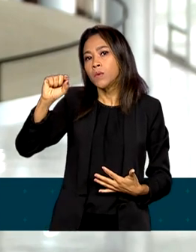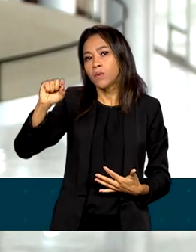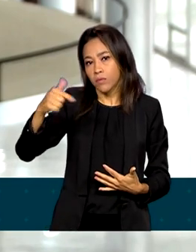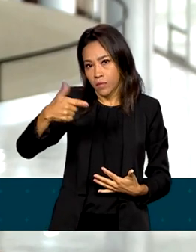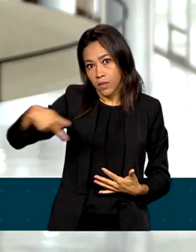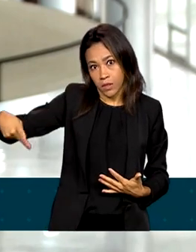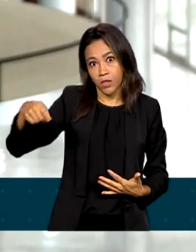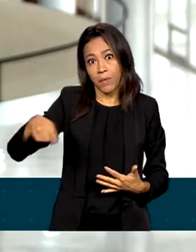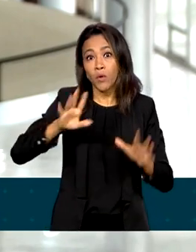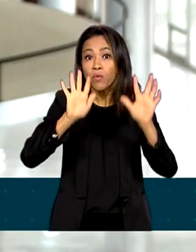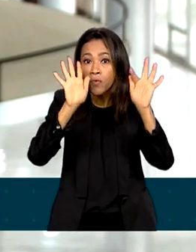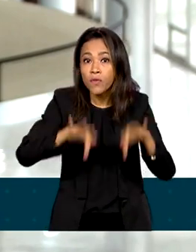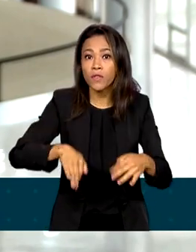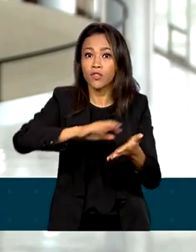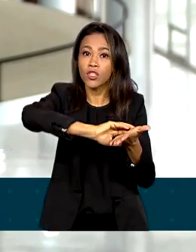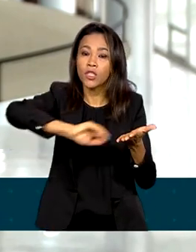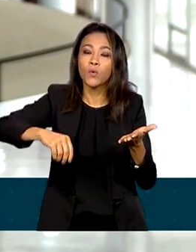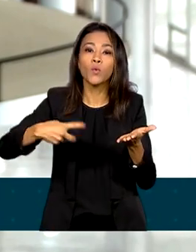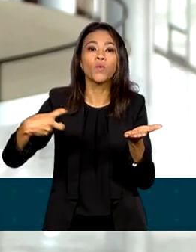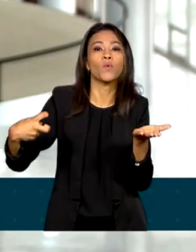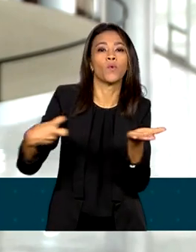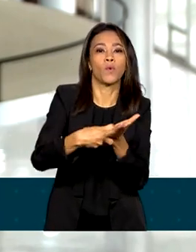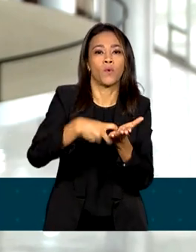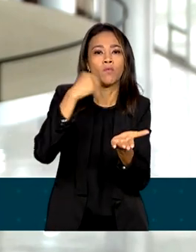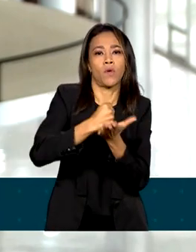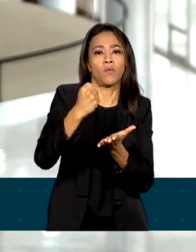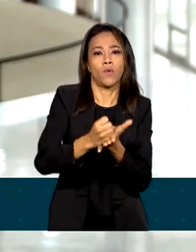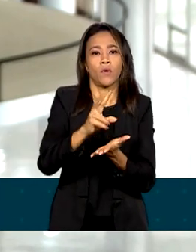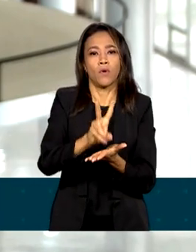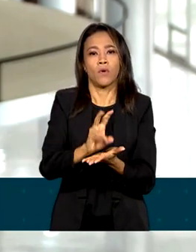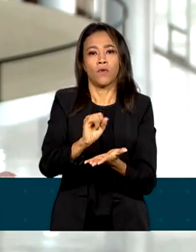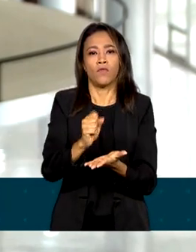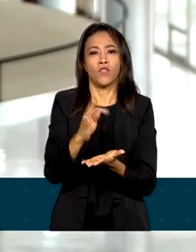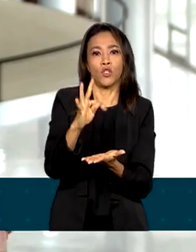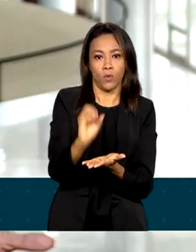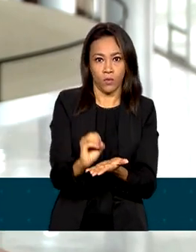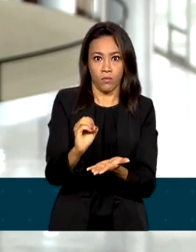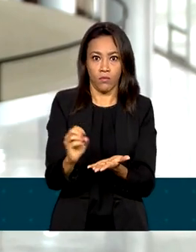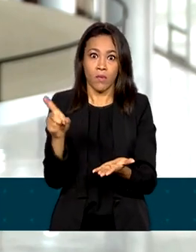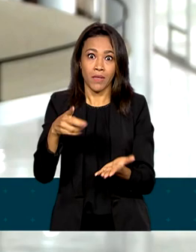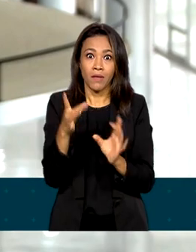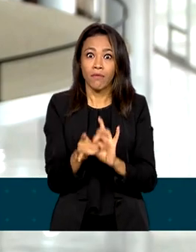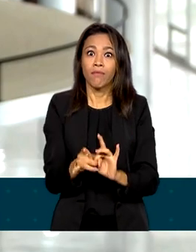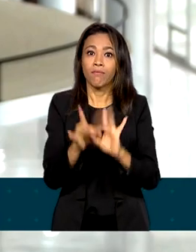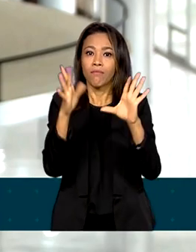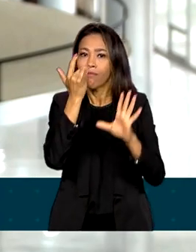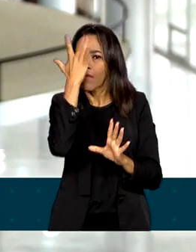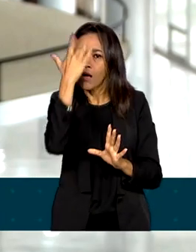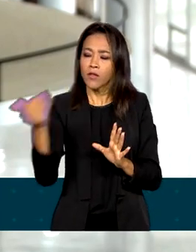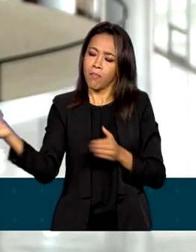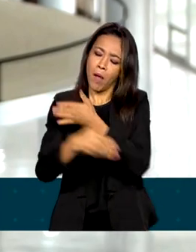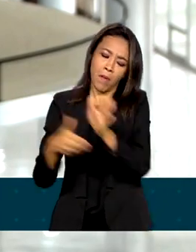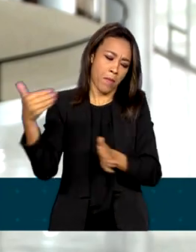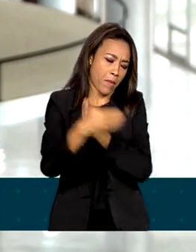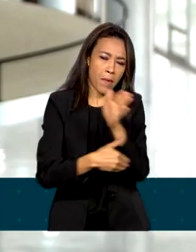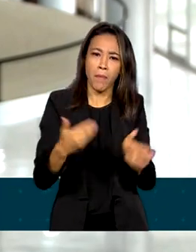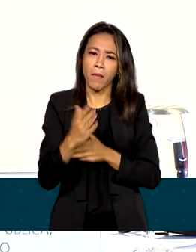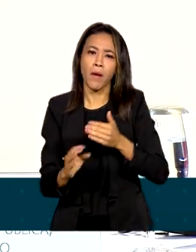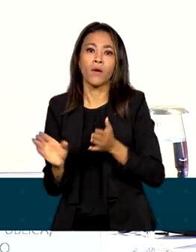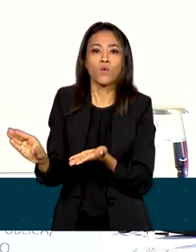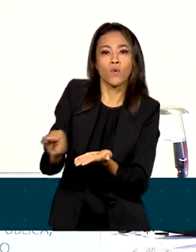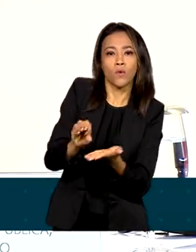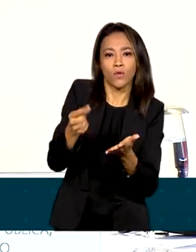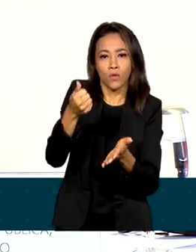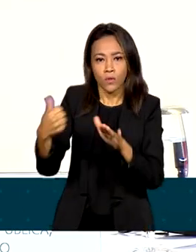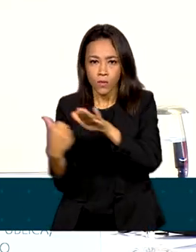de visto e citou iniciativas do governo brasileiro para tornar o país mais atrativo aos investimentos estrangeiros.